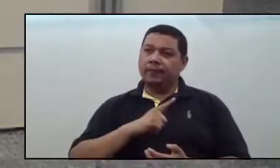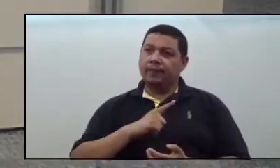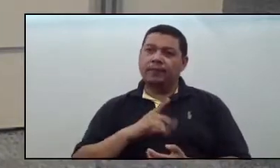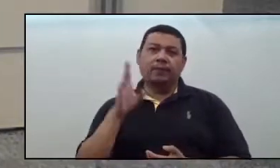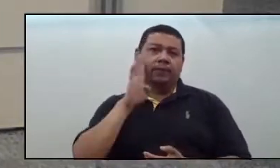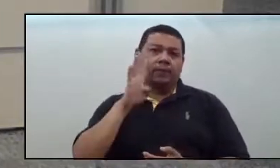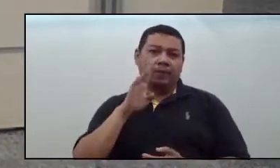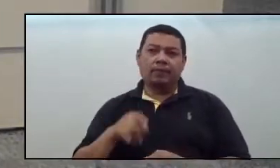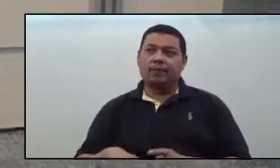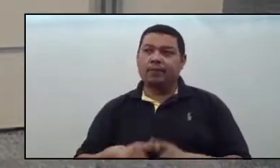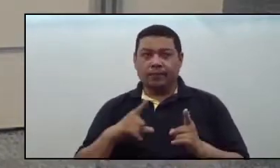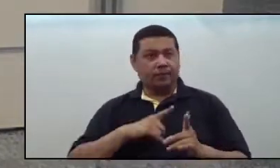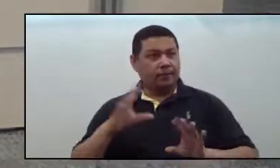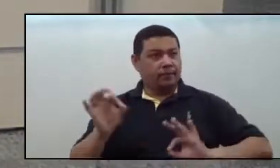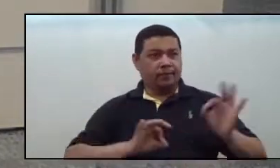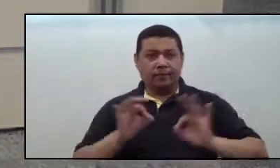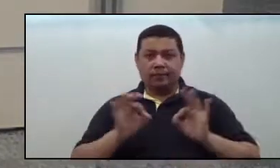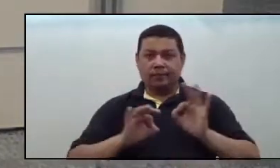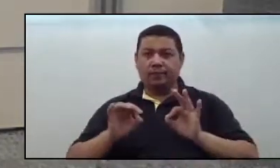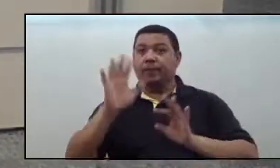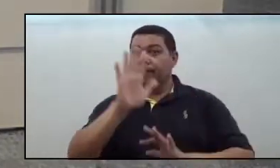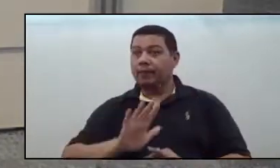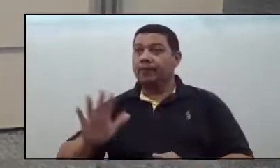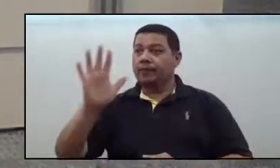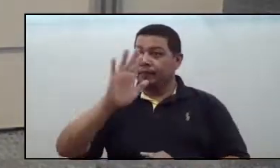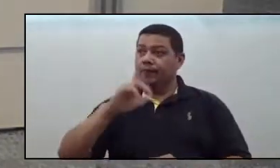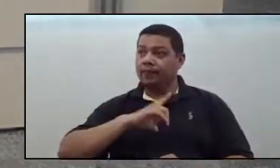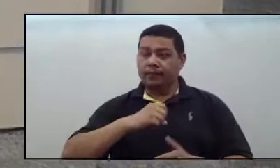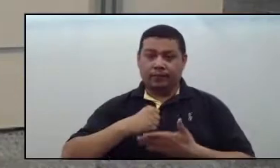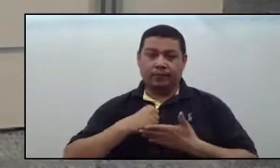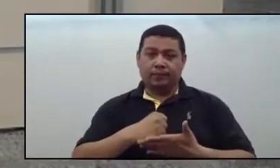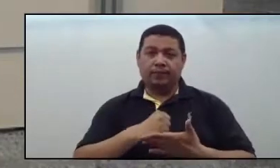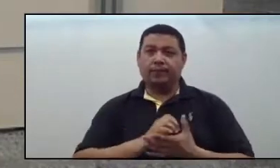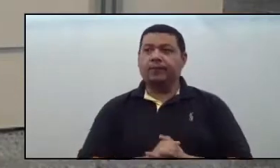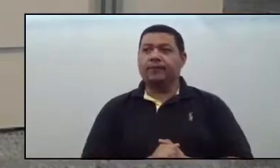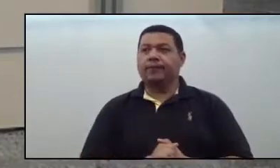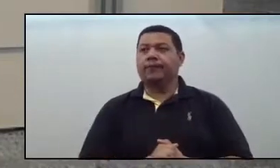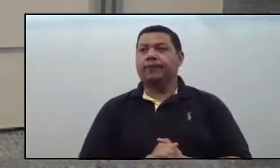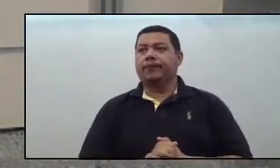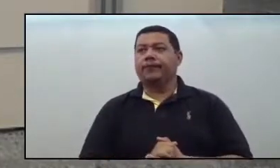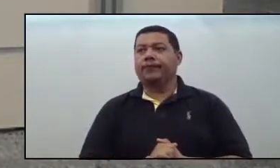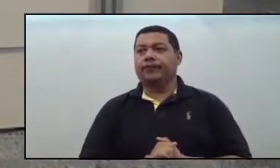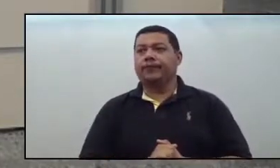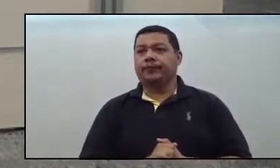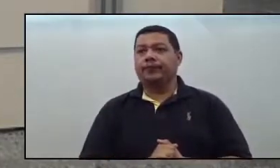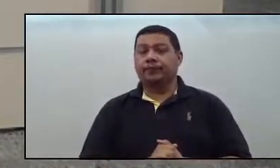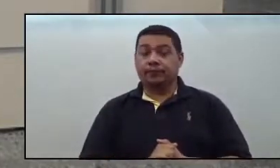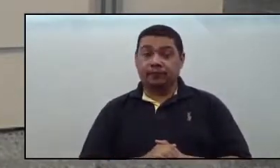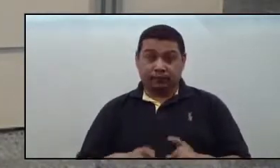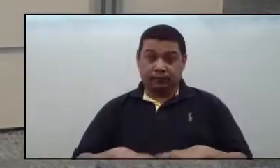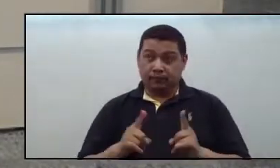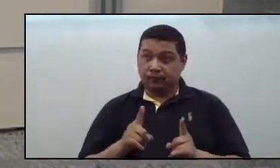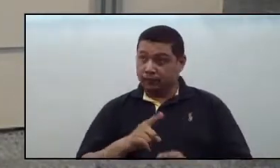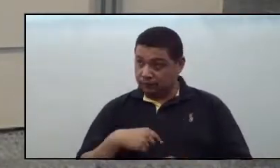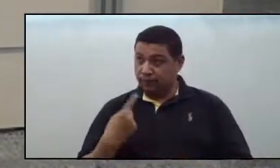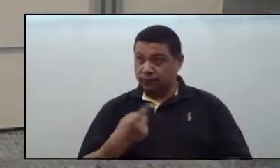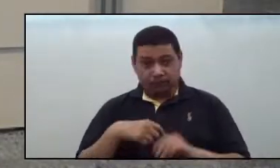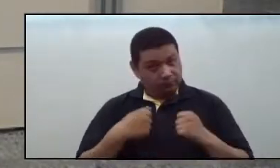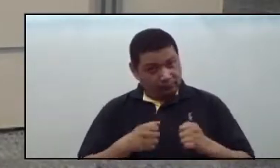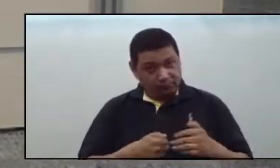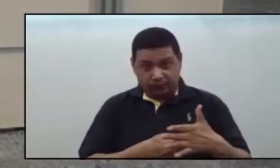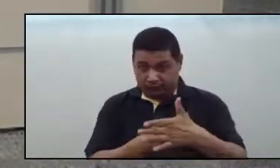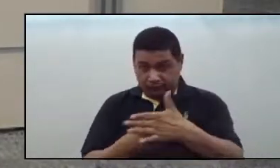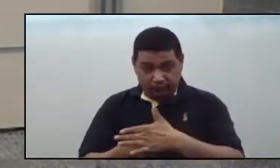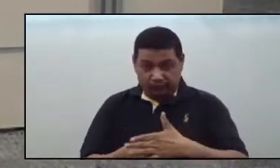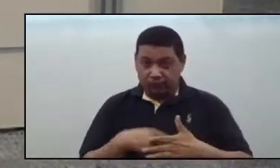é um projeto de âmbito federal, né? Porque contempla uma rodovia federal. Mas realmente a gente tem que provocar. A ideia do senhor